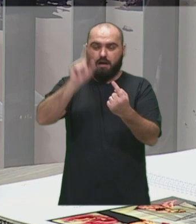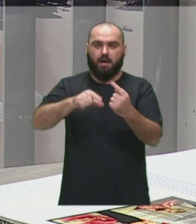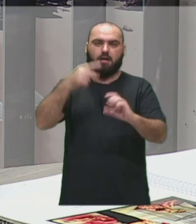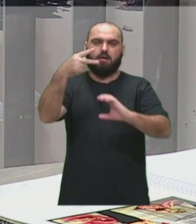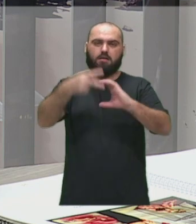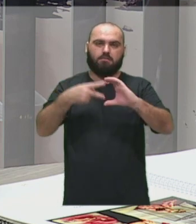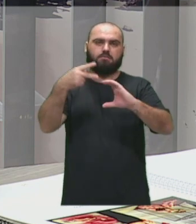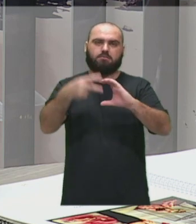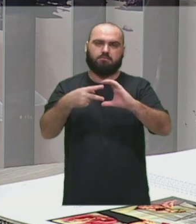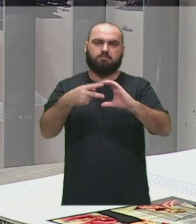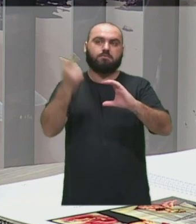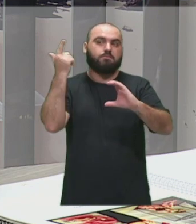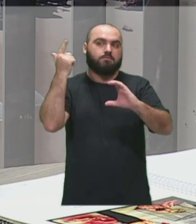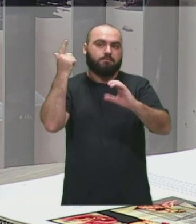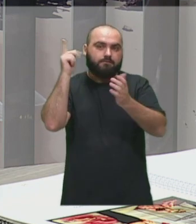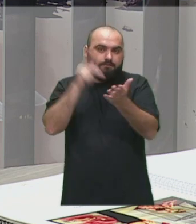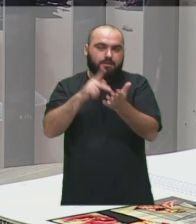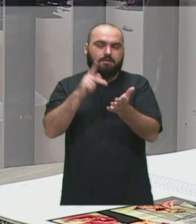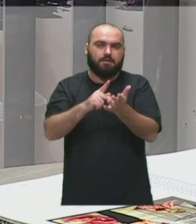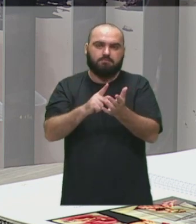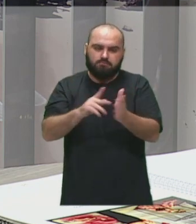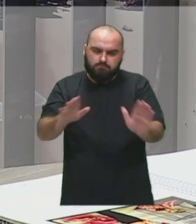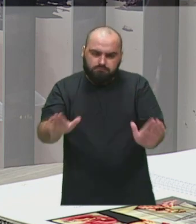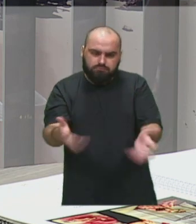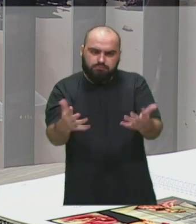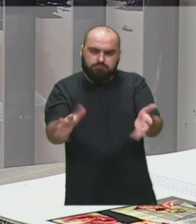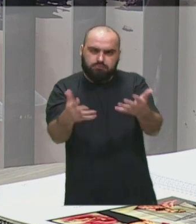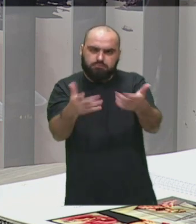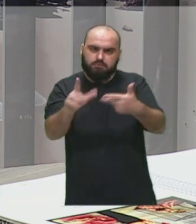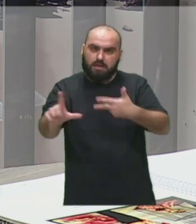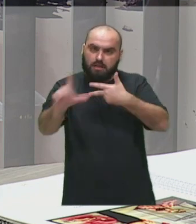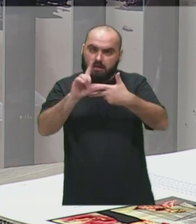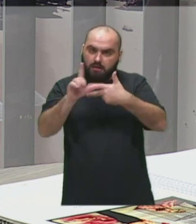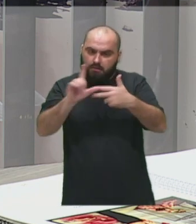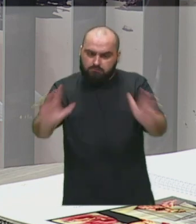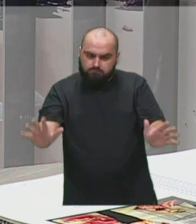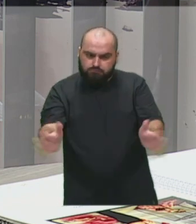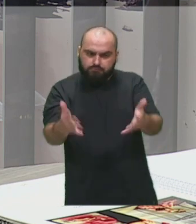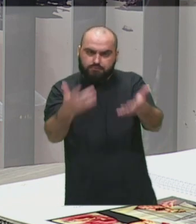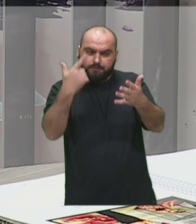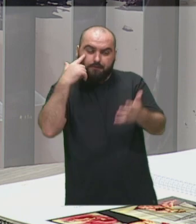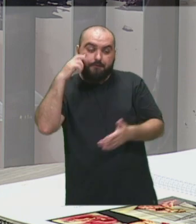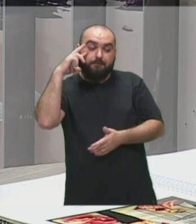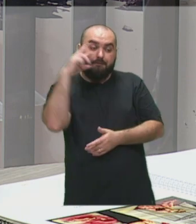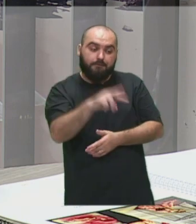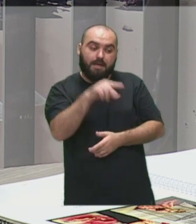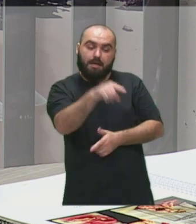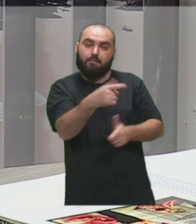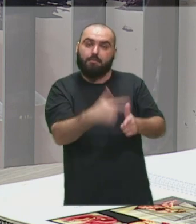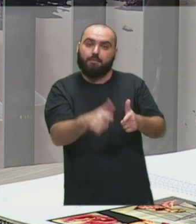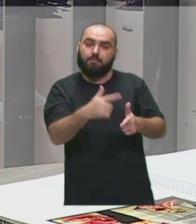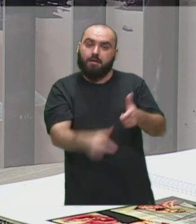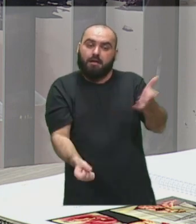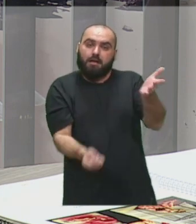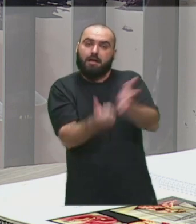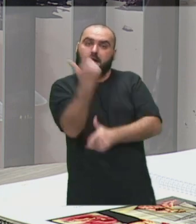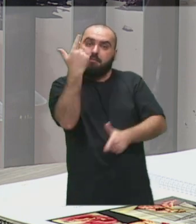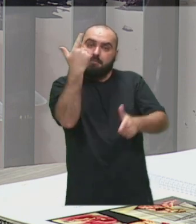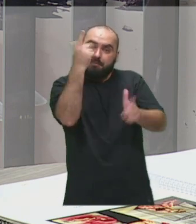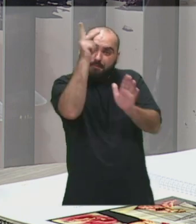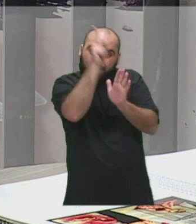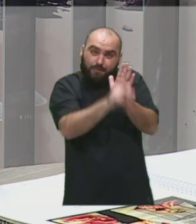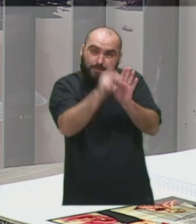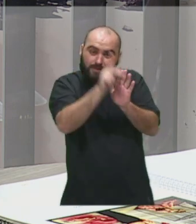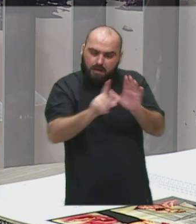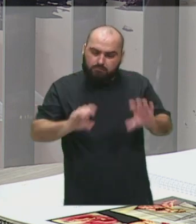para justamente provocar o poder legislativo a olhar para essa causa, a criar projetos em defesa da